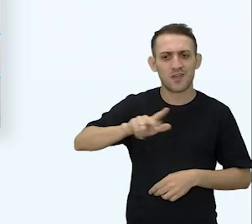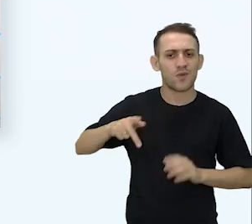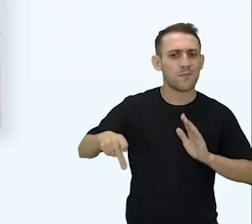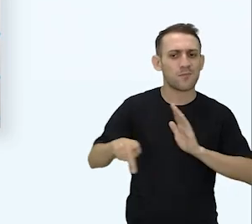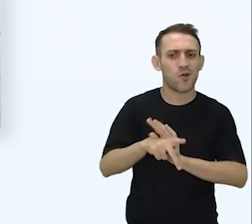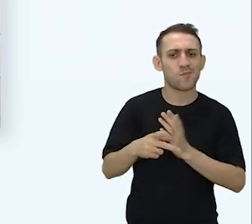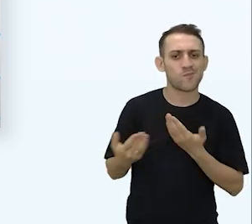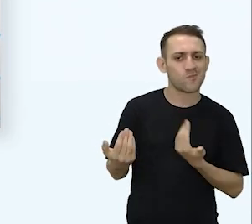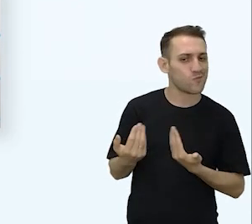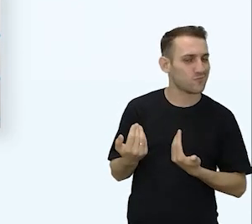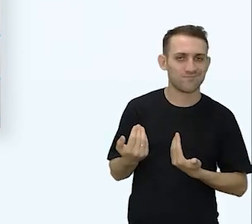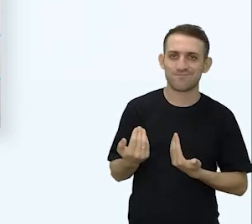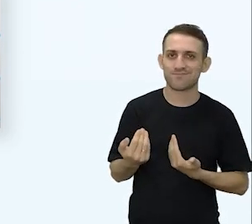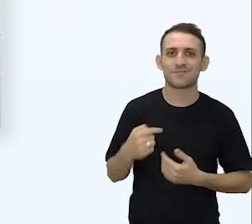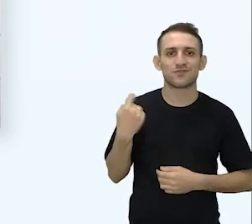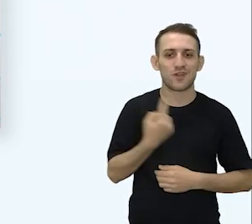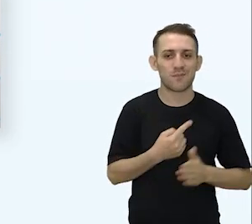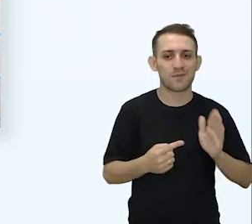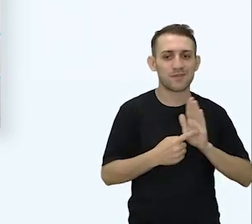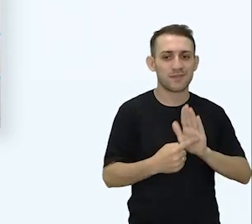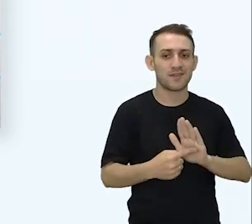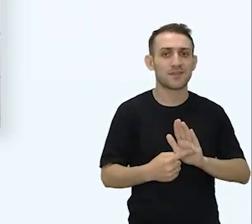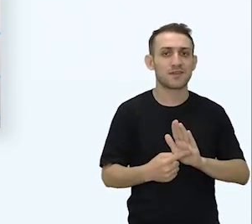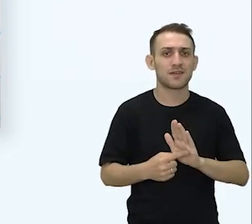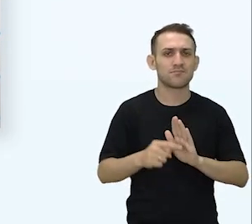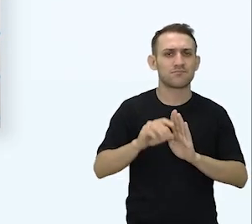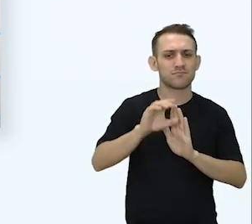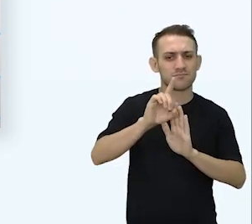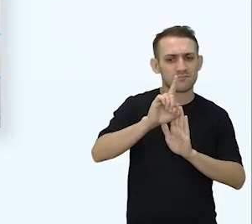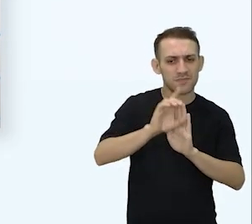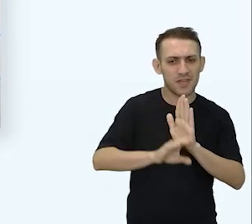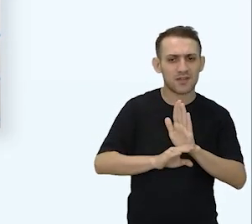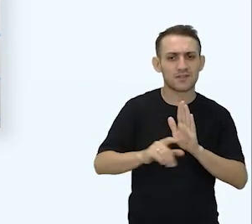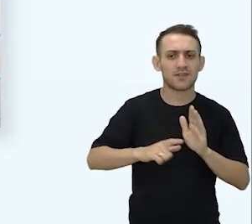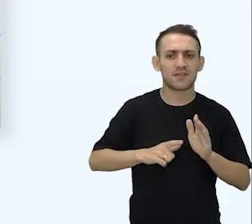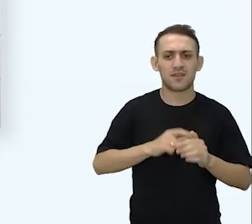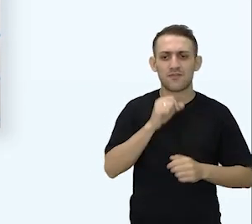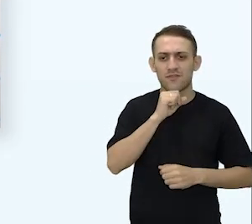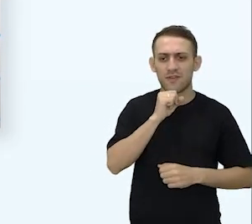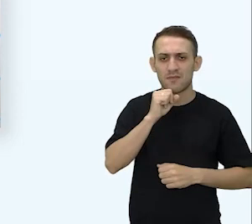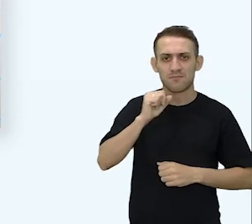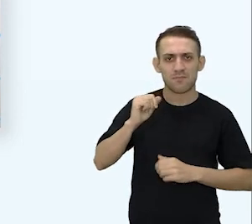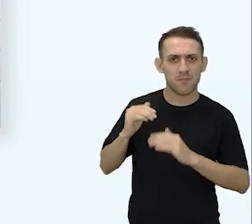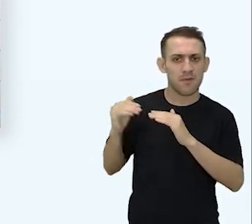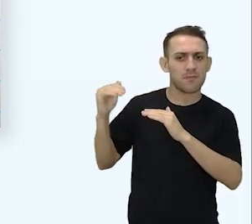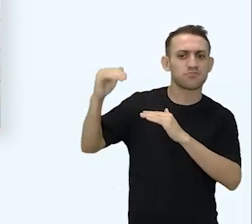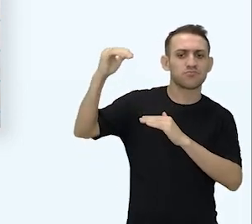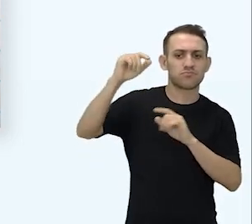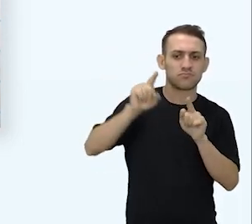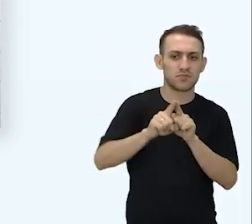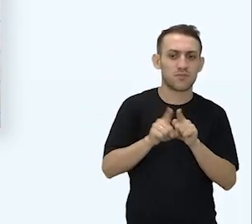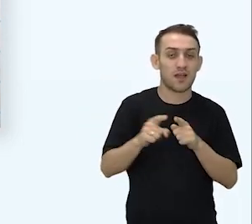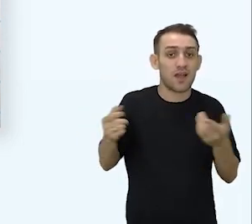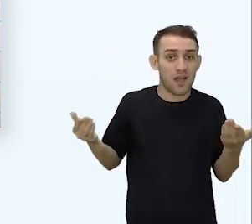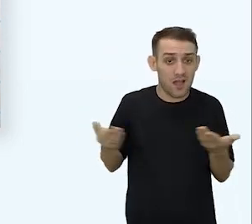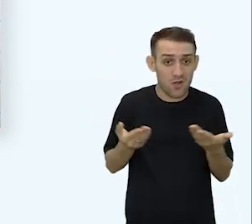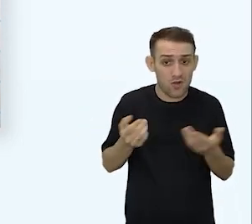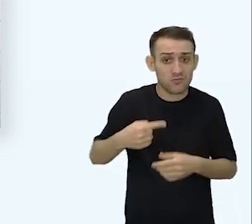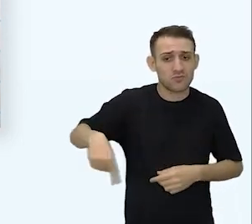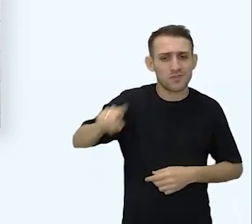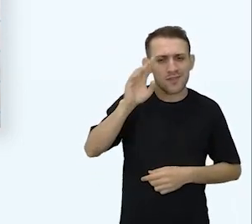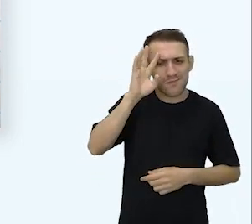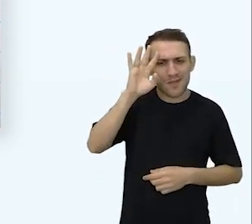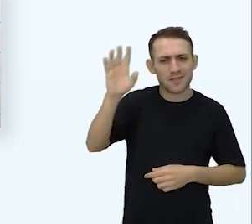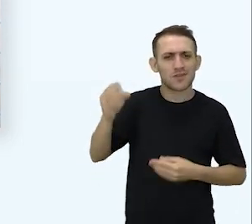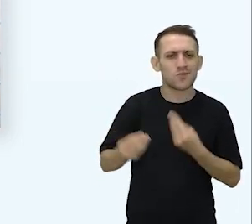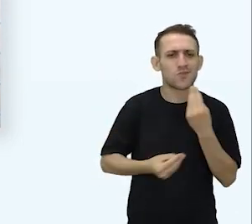predominantemente jovem, apresentando nas últimas décadas uma tendência de envelhecimento populacional. Agora, se imagine a